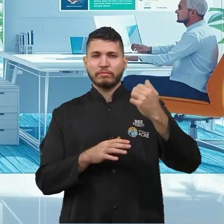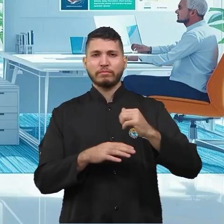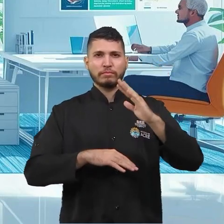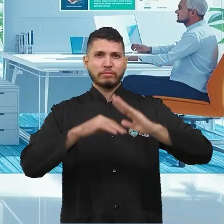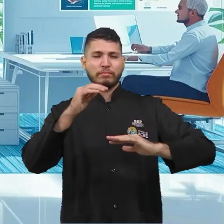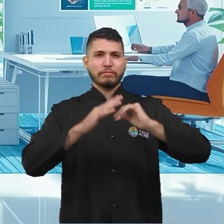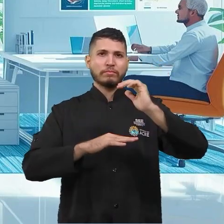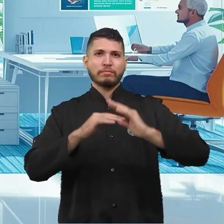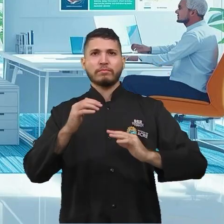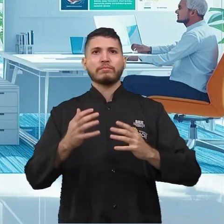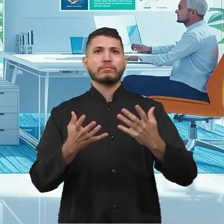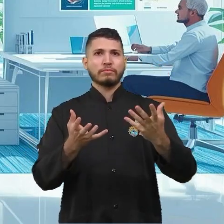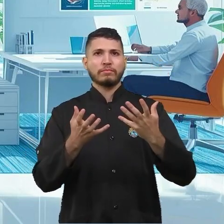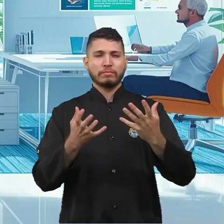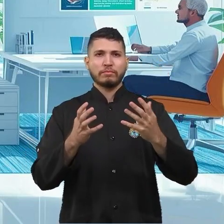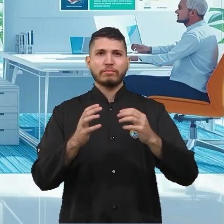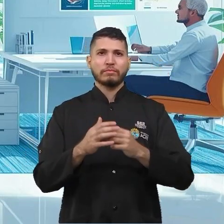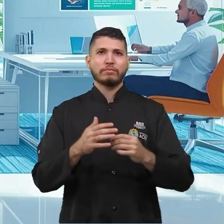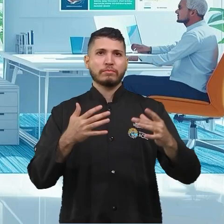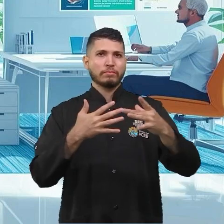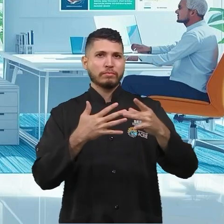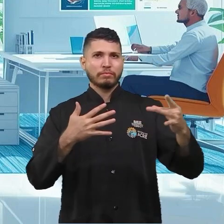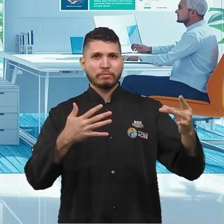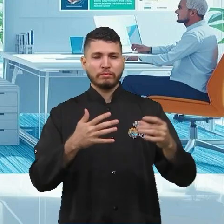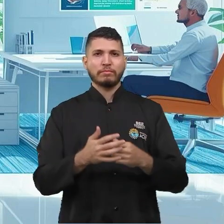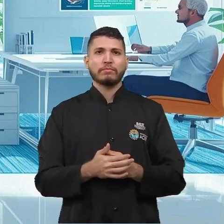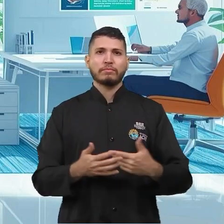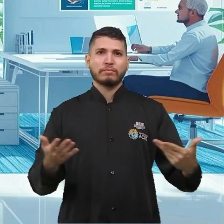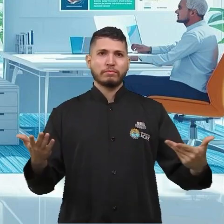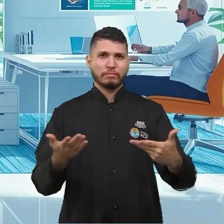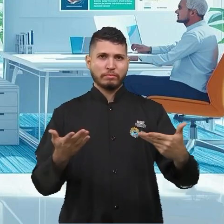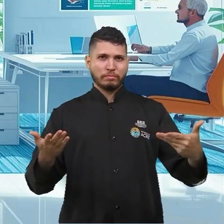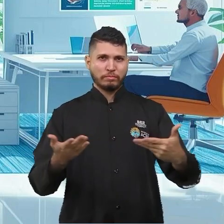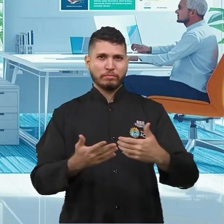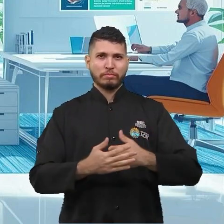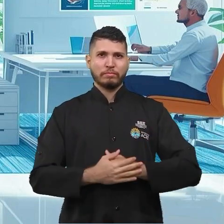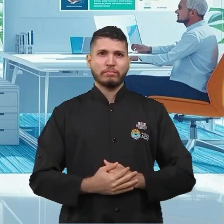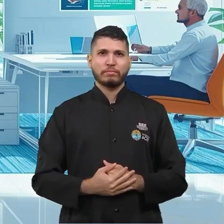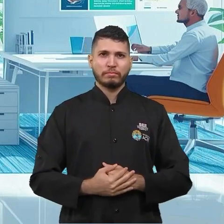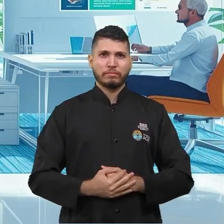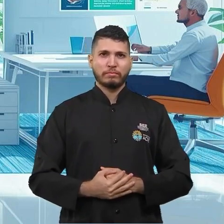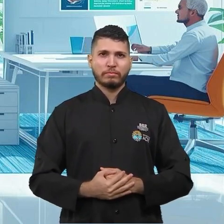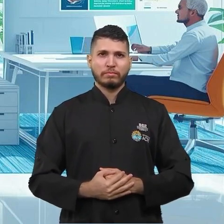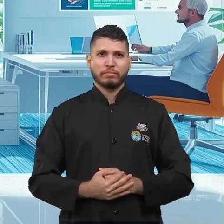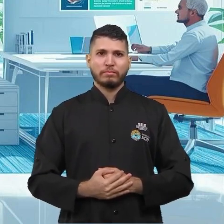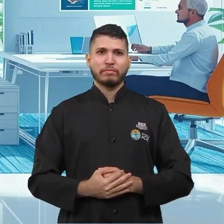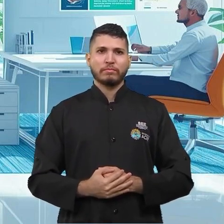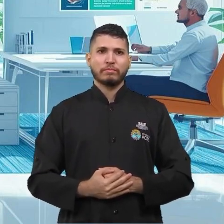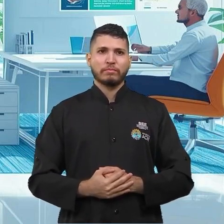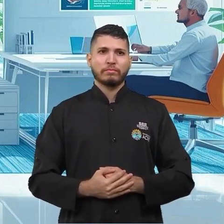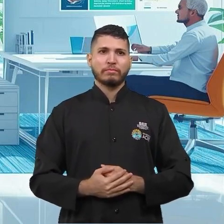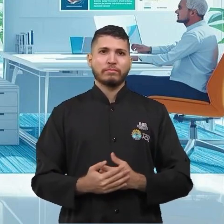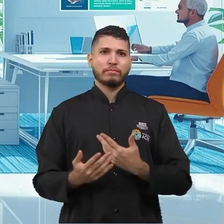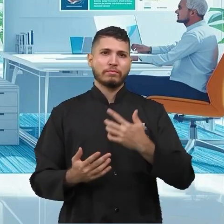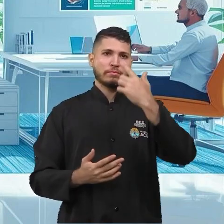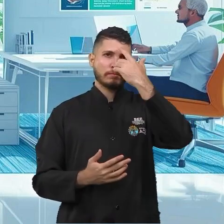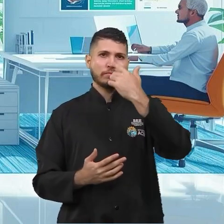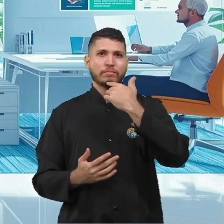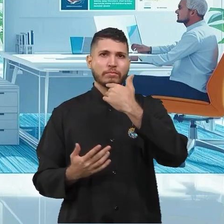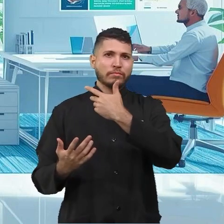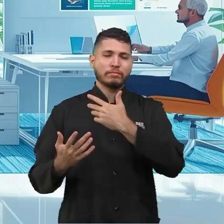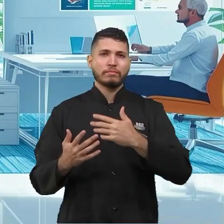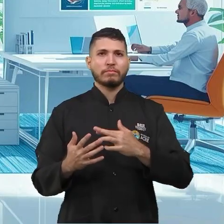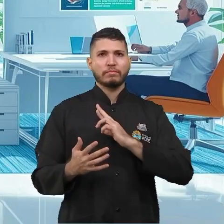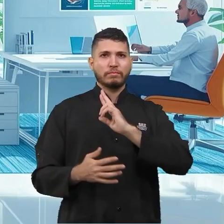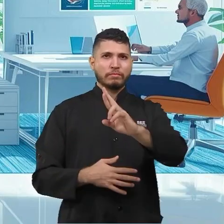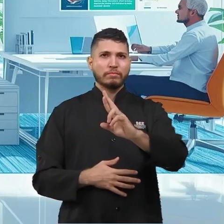que desejam se destacar nesse novo cenário. Então, aqui nós temos o cenário de uma empresa. E esse cenário, ele